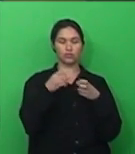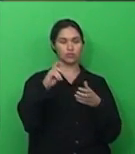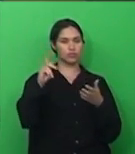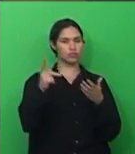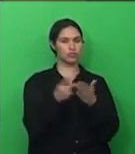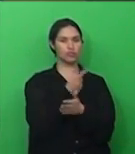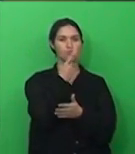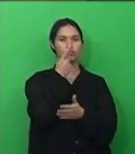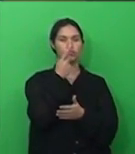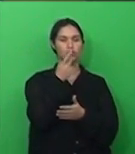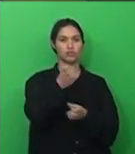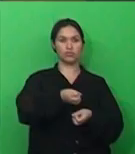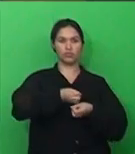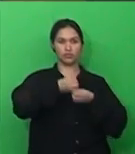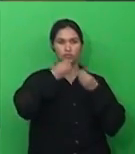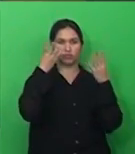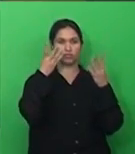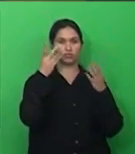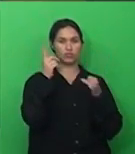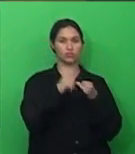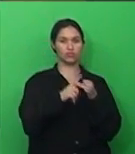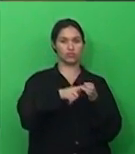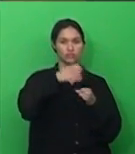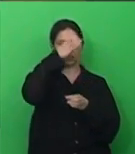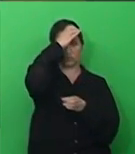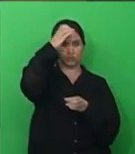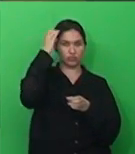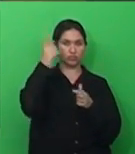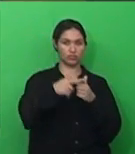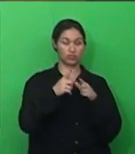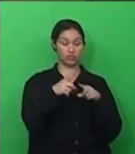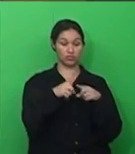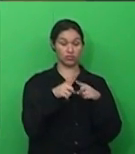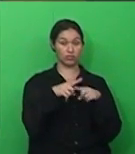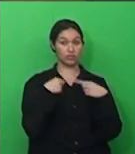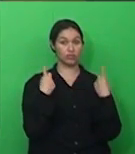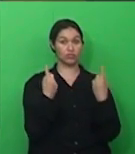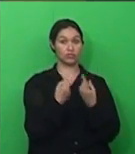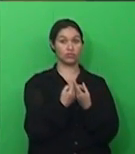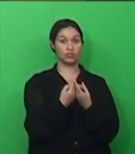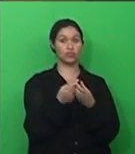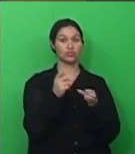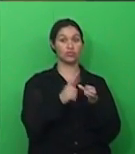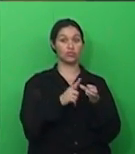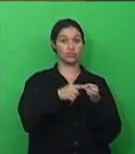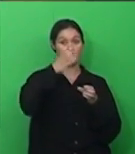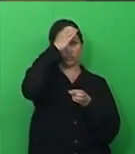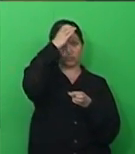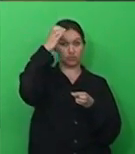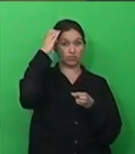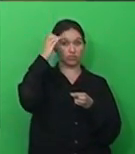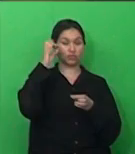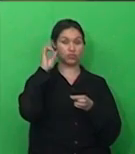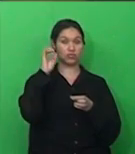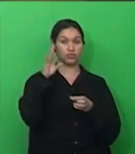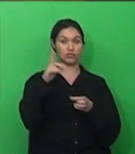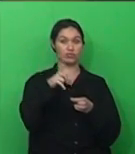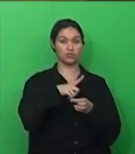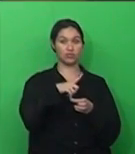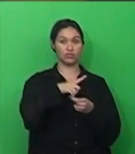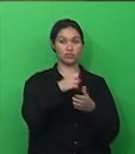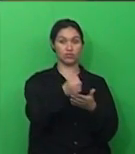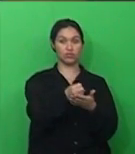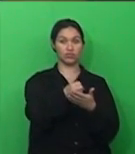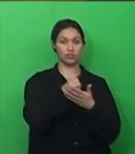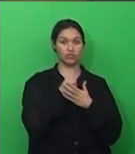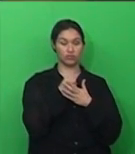em Criciúma, porque nós somos de Criciúma, com o apoio da Isara... É claro, eu não estou